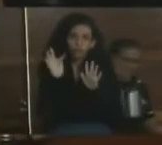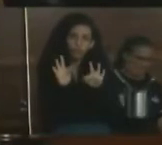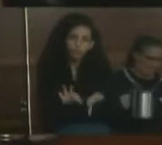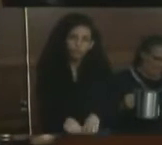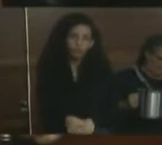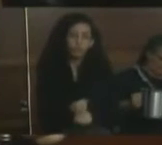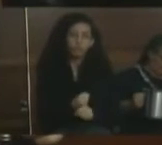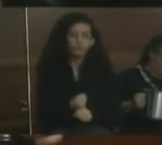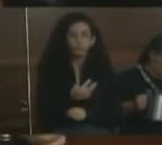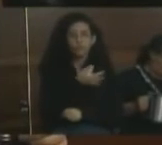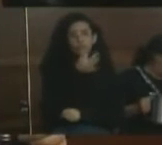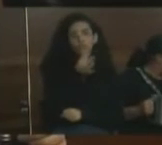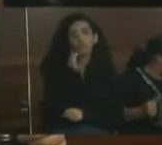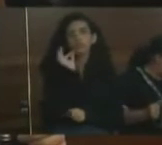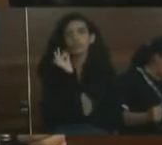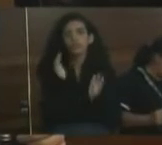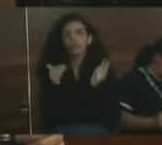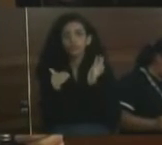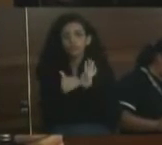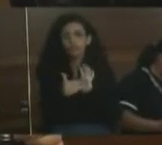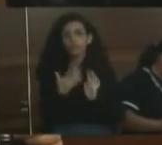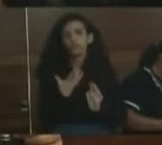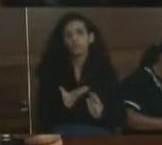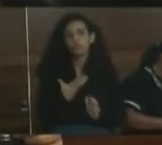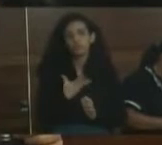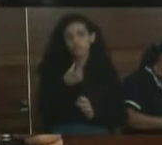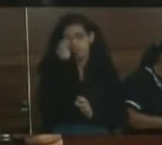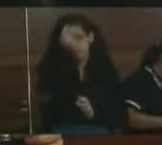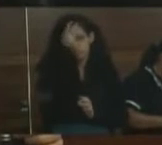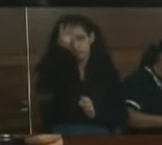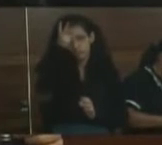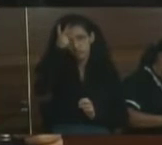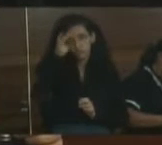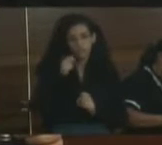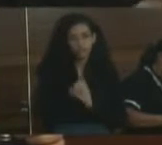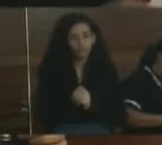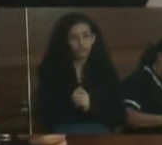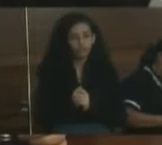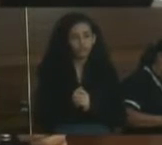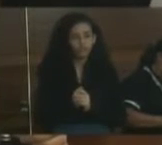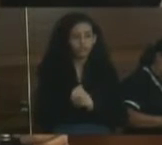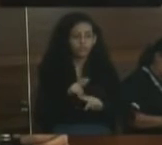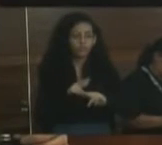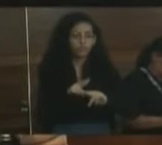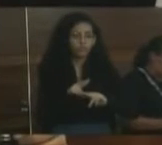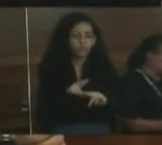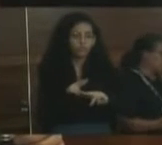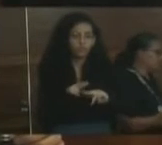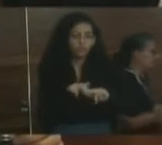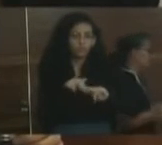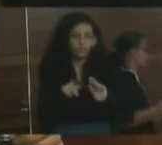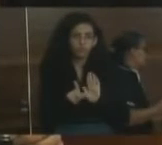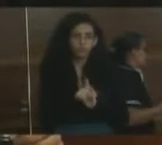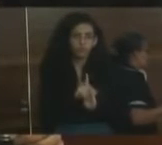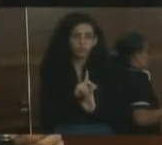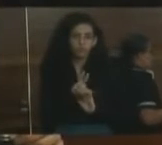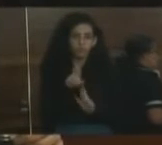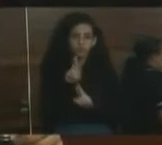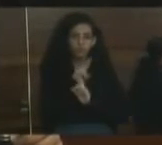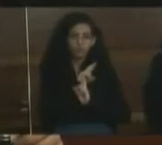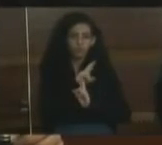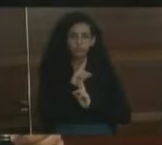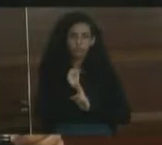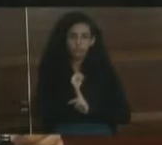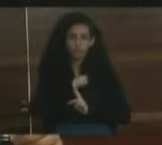2019 setembro a dezembro onde a prefeitura conforme a lei de responsabilidade fiscal na